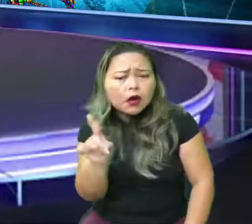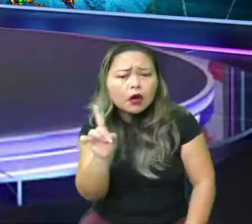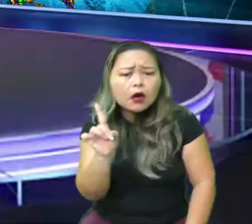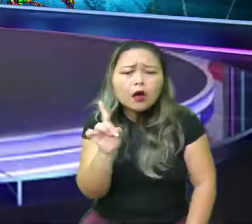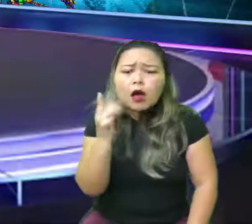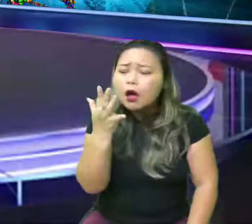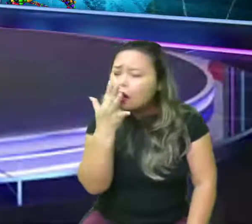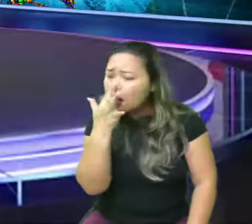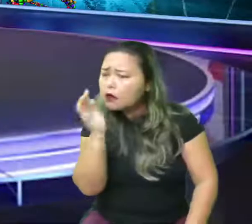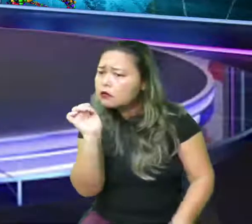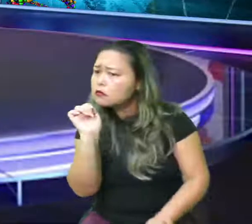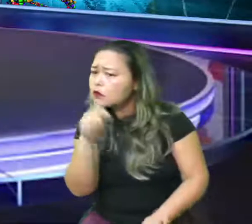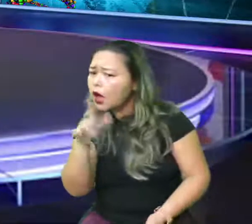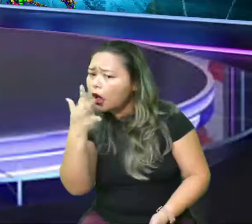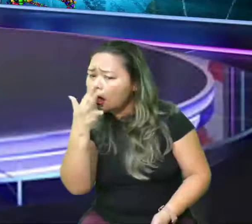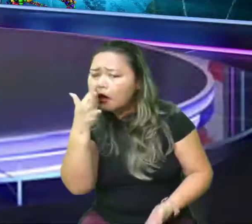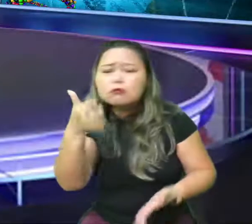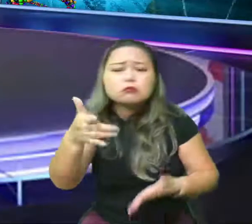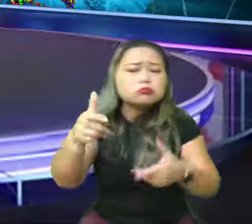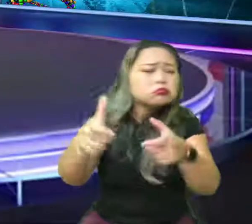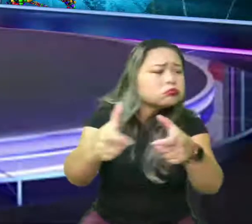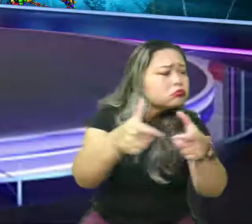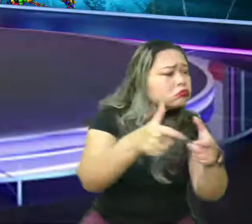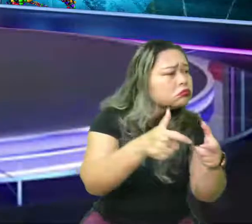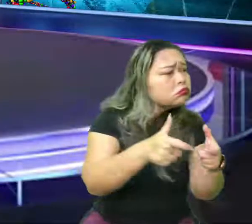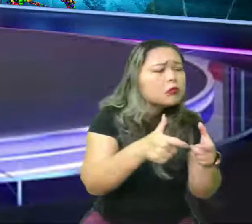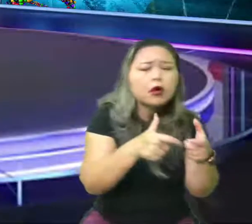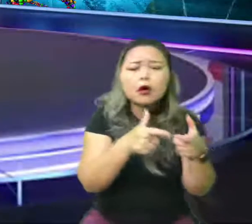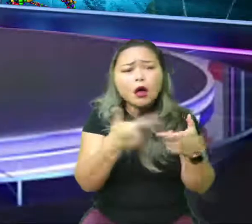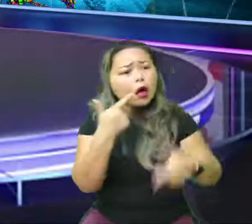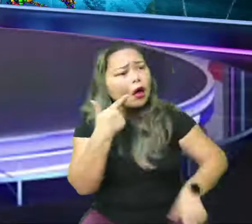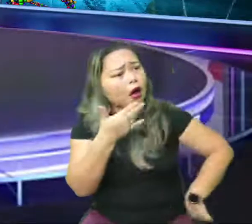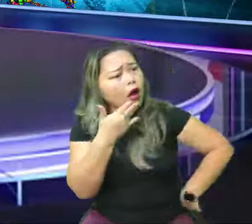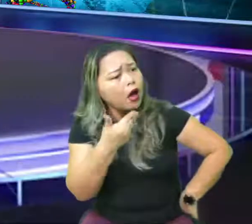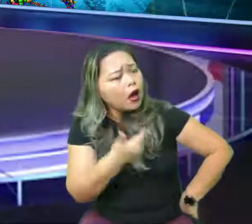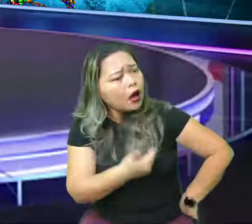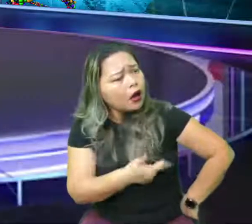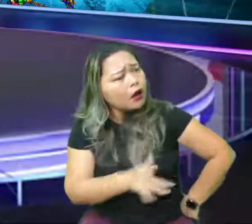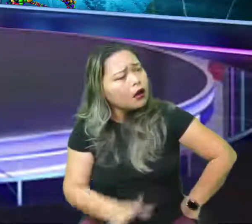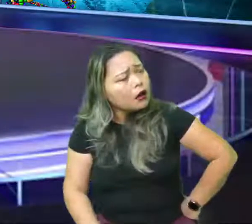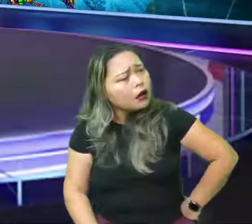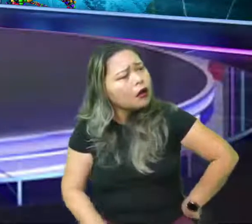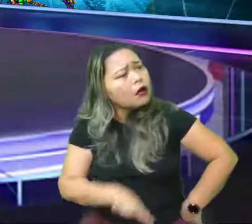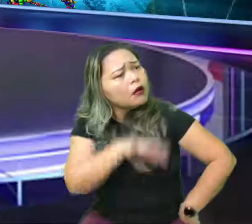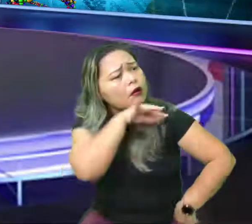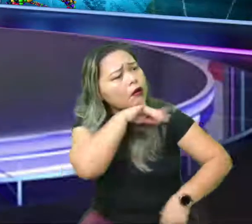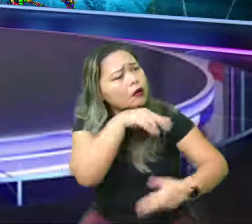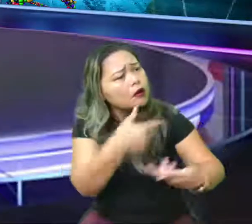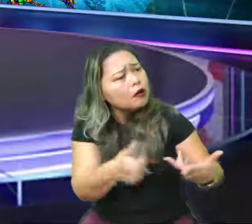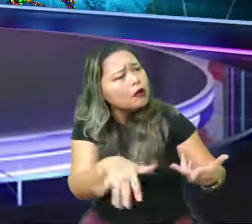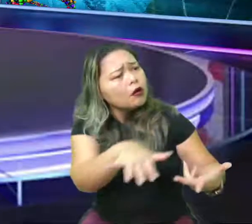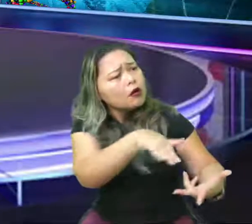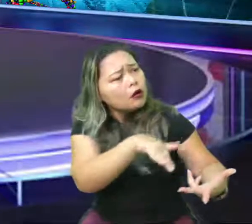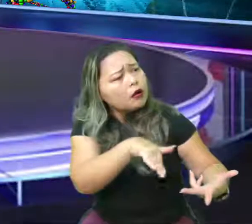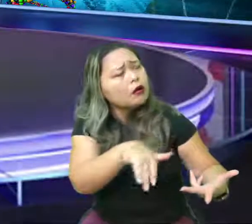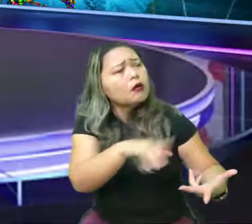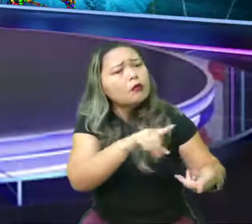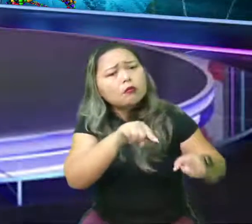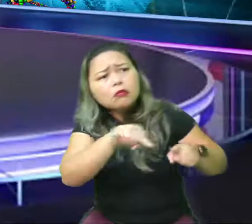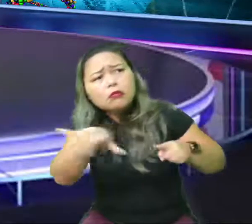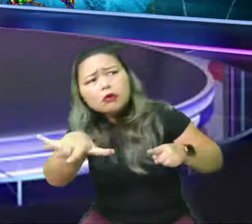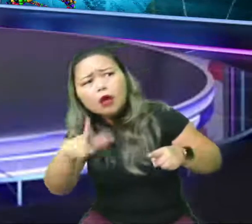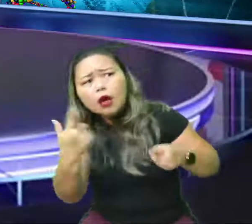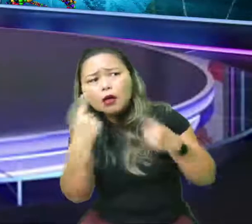cada observação que ele fazia, em cada lugar que ele parava, ele observava, caramba, os animais de uma região, de uma área para